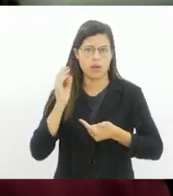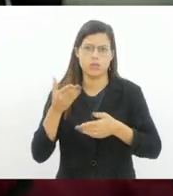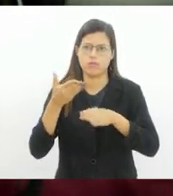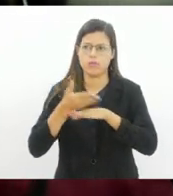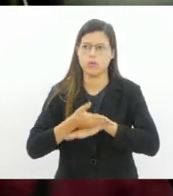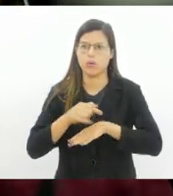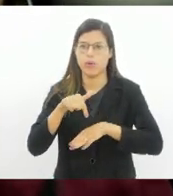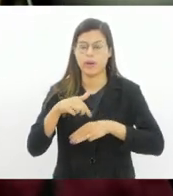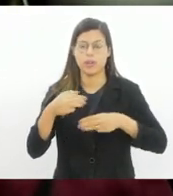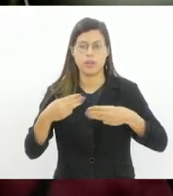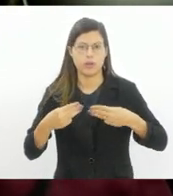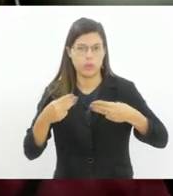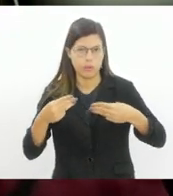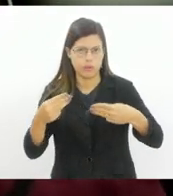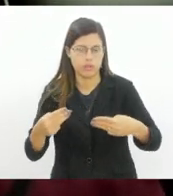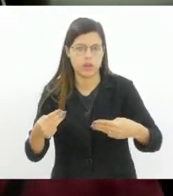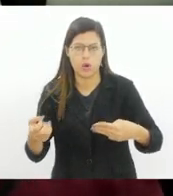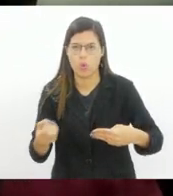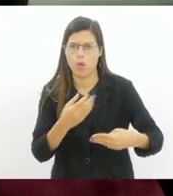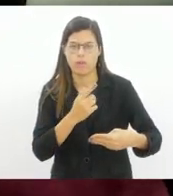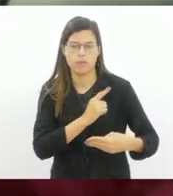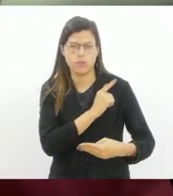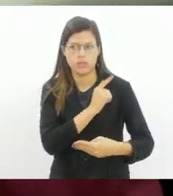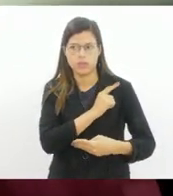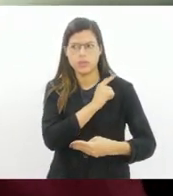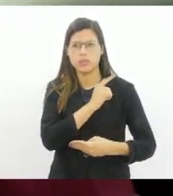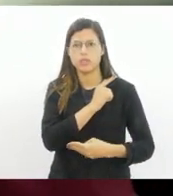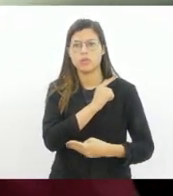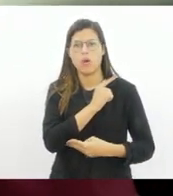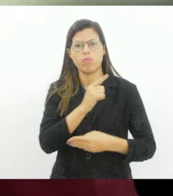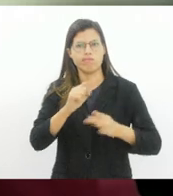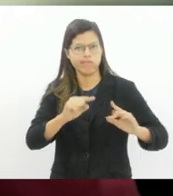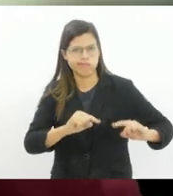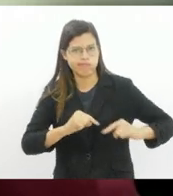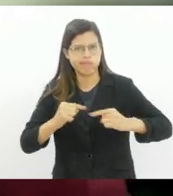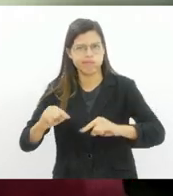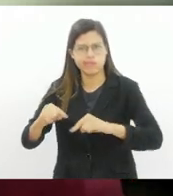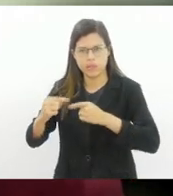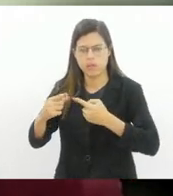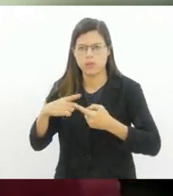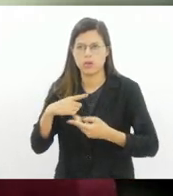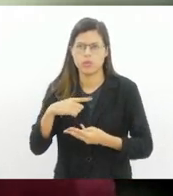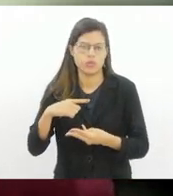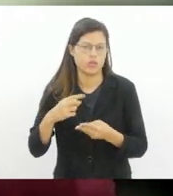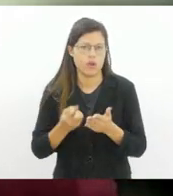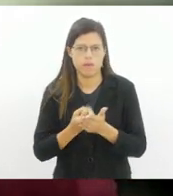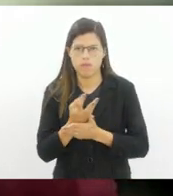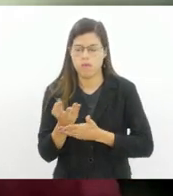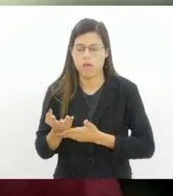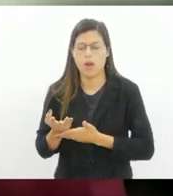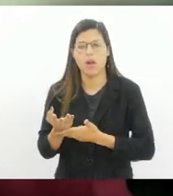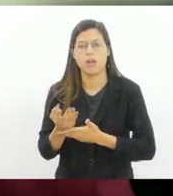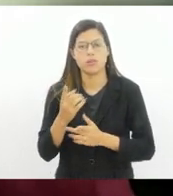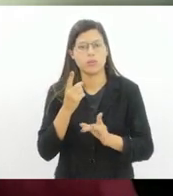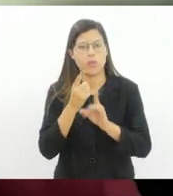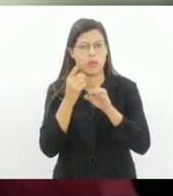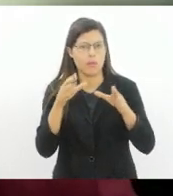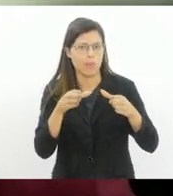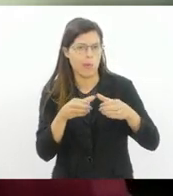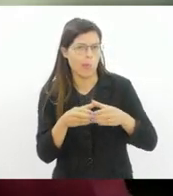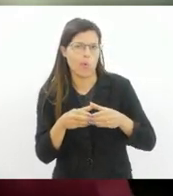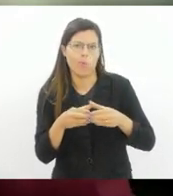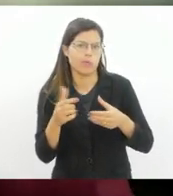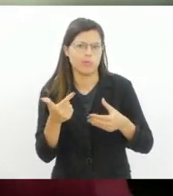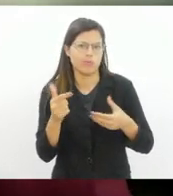Ministério com a nova gestão enfrentando muitos desafios nesse sentido. Encontramos uma rede ainda muito